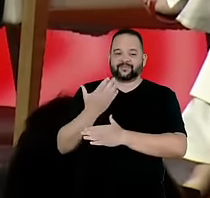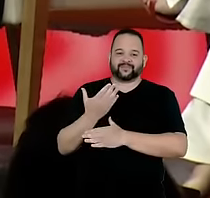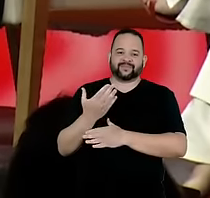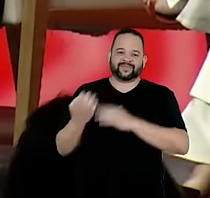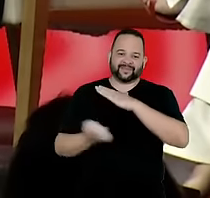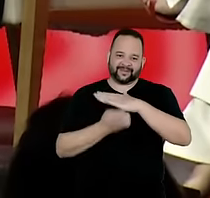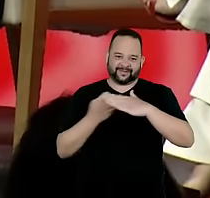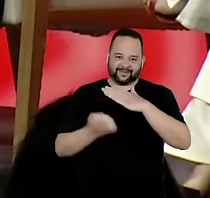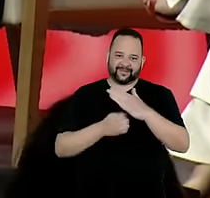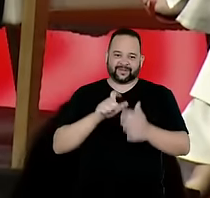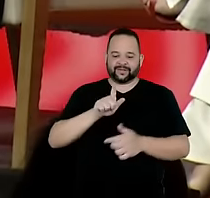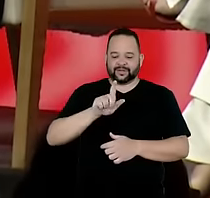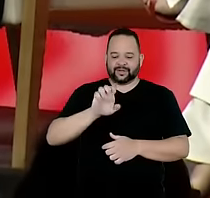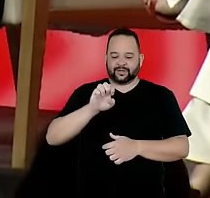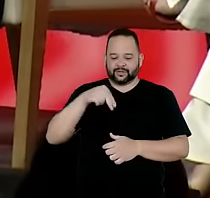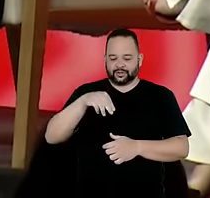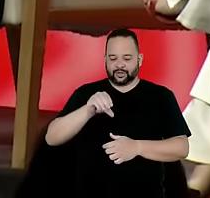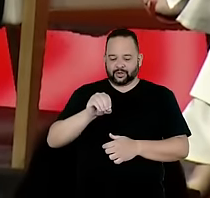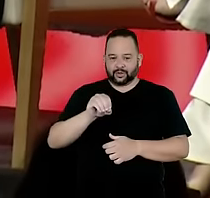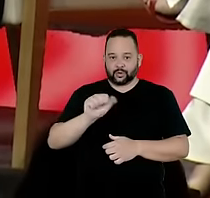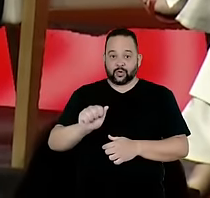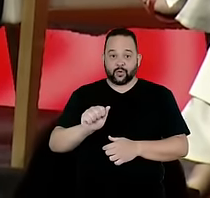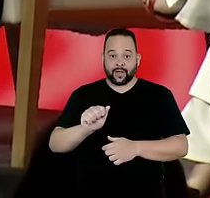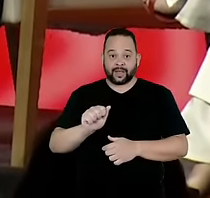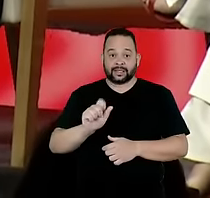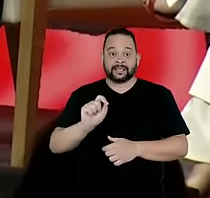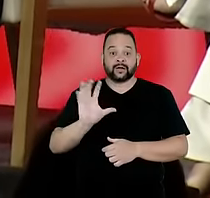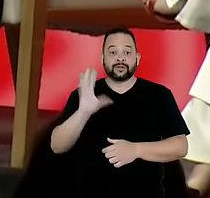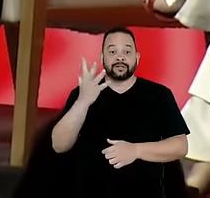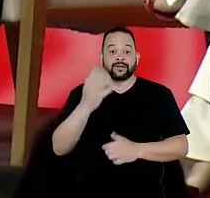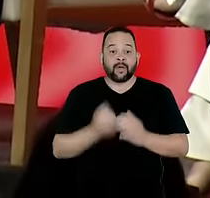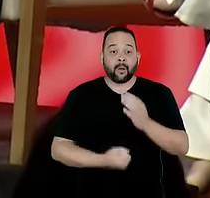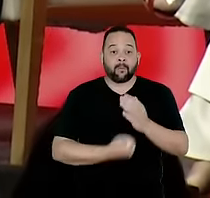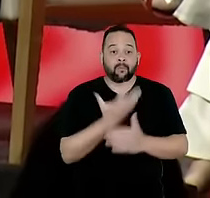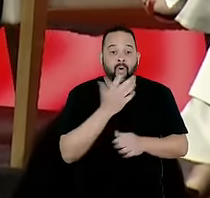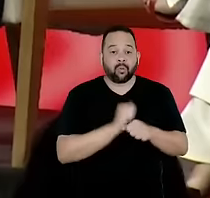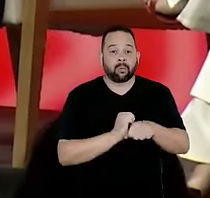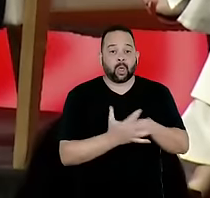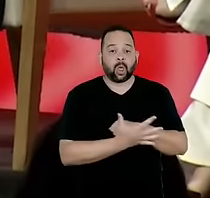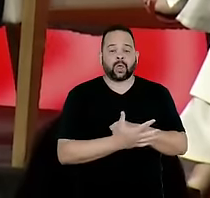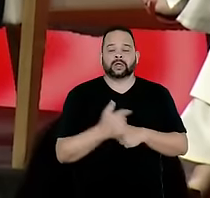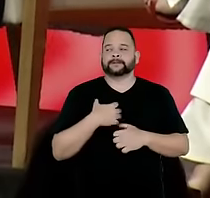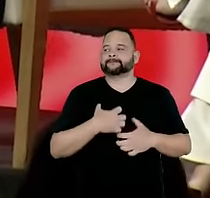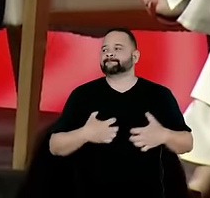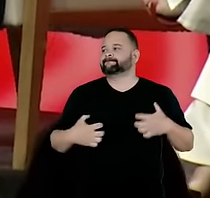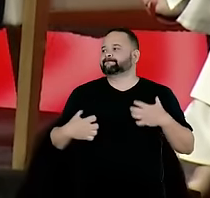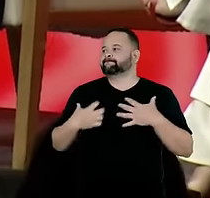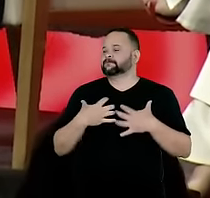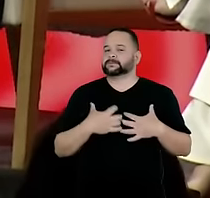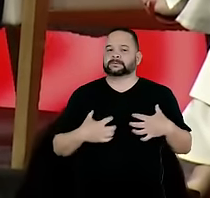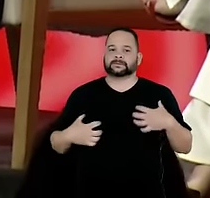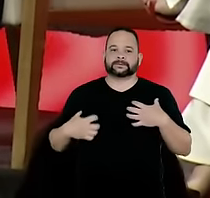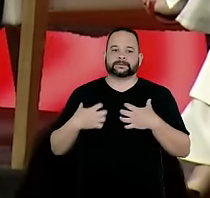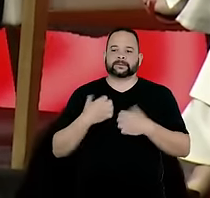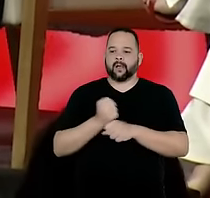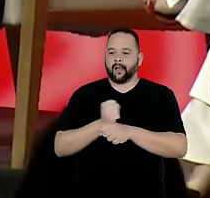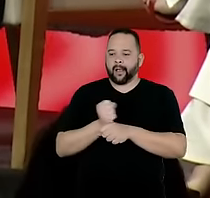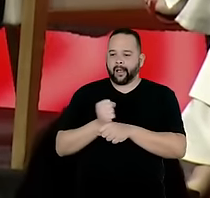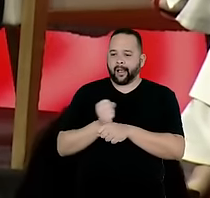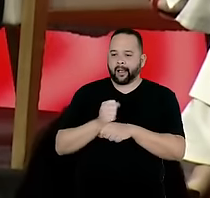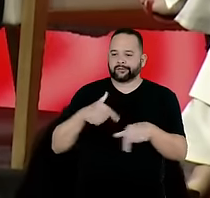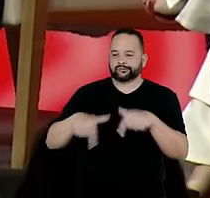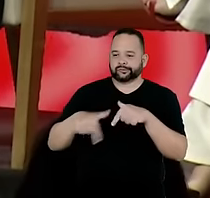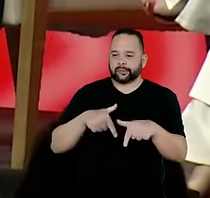do da pandemia não aquele frio na barriga depois de muitos anos de instituições bancárias